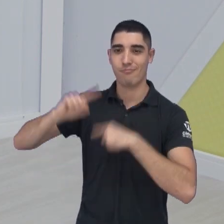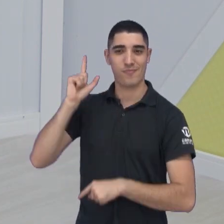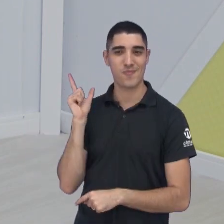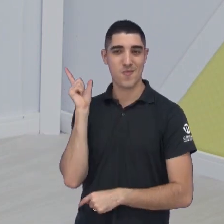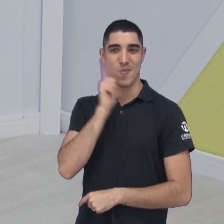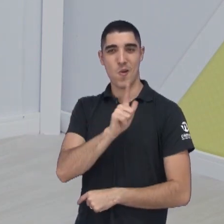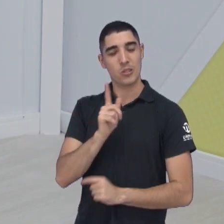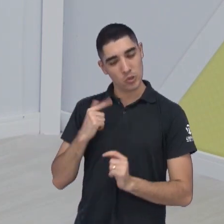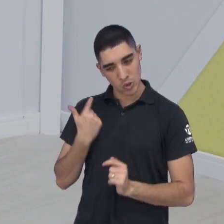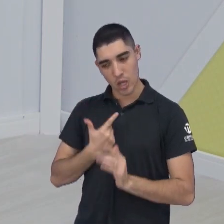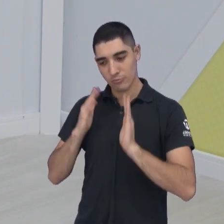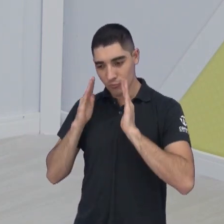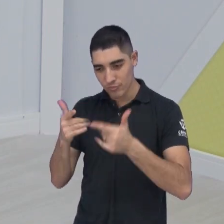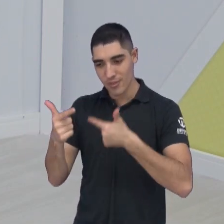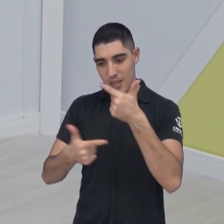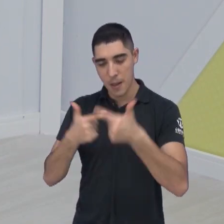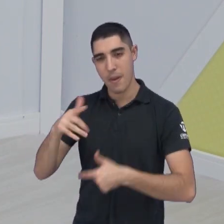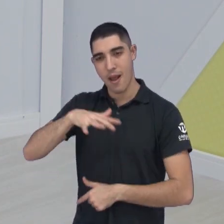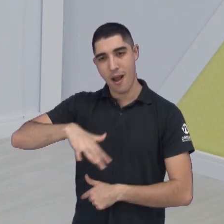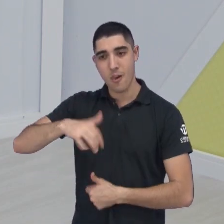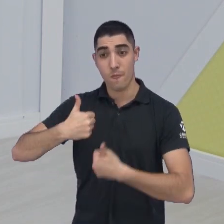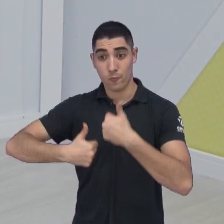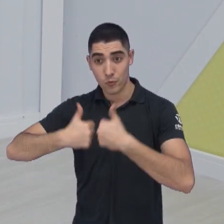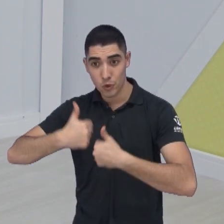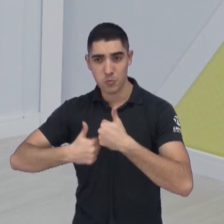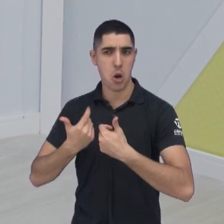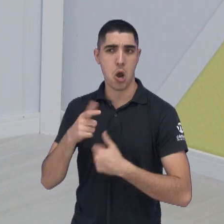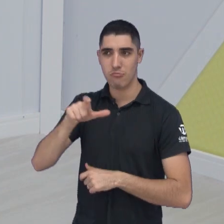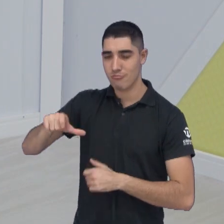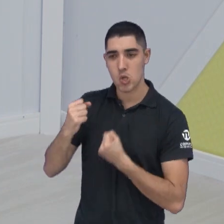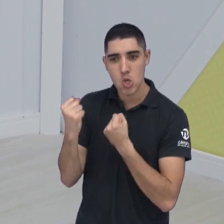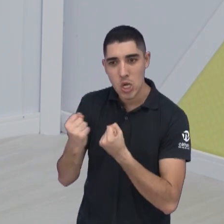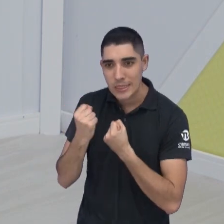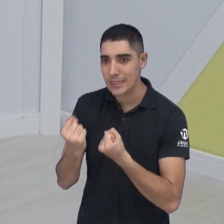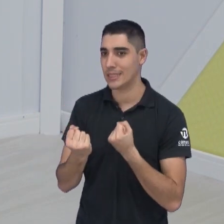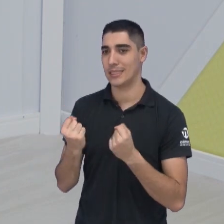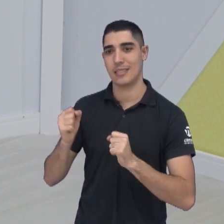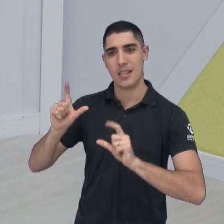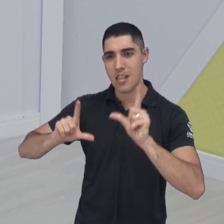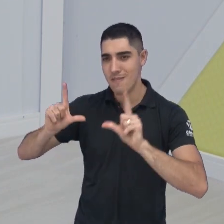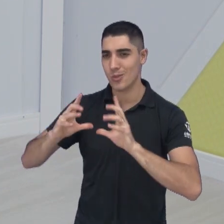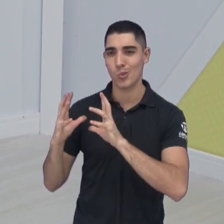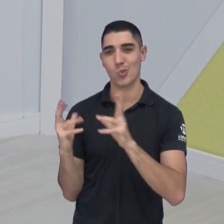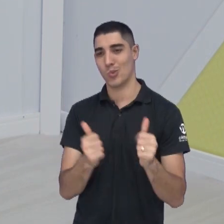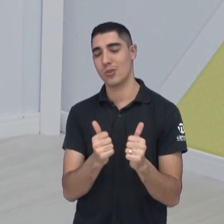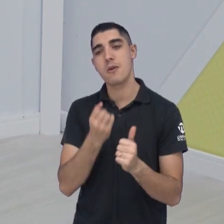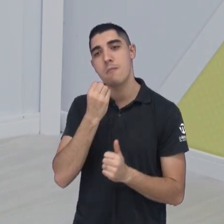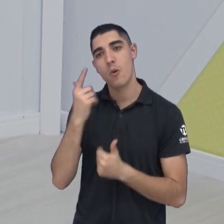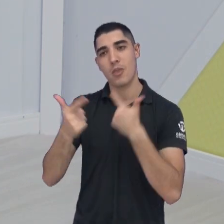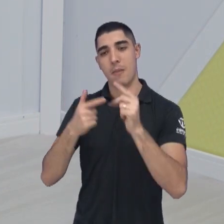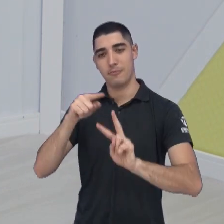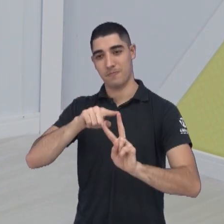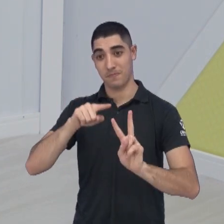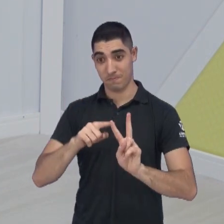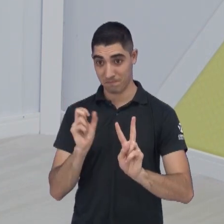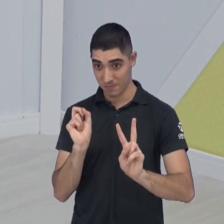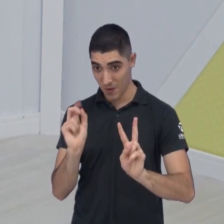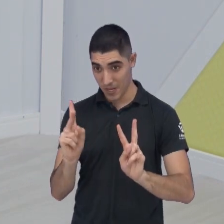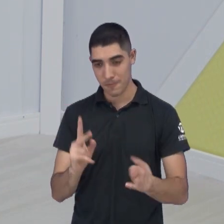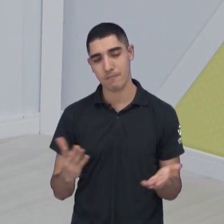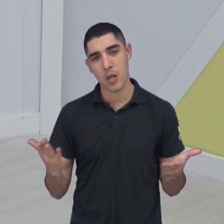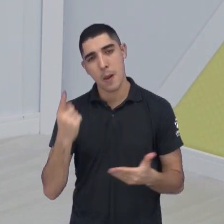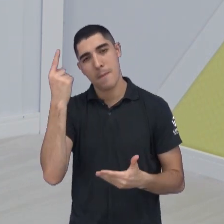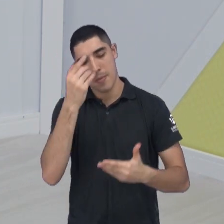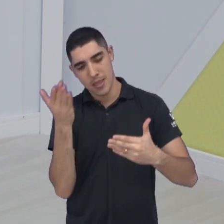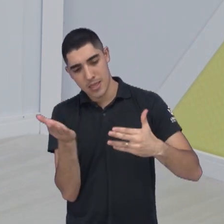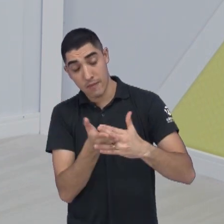vivem o futebol, seja torcedor, seja imprensa, enfim. Reitero, bom trabalho para todos vocês, tá certo? A gente vai para o primeiro